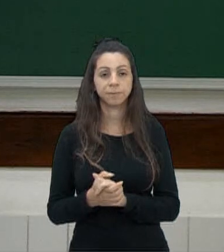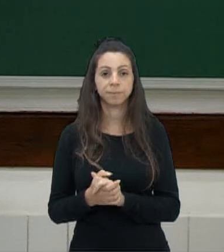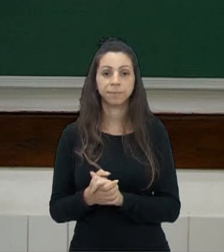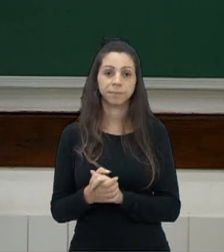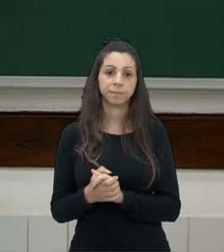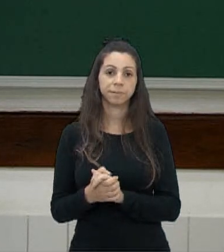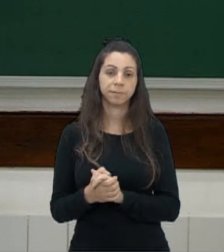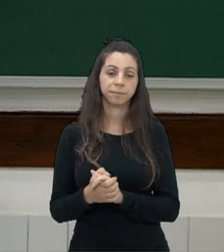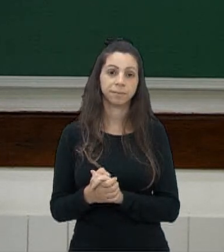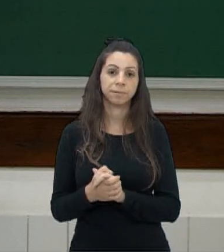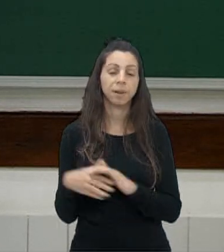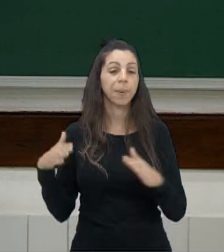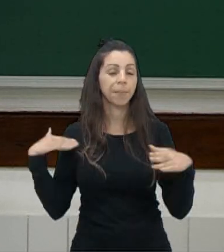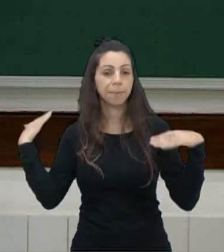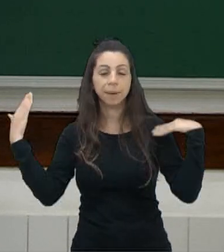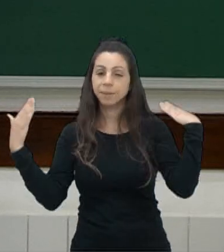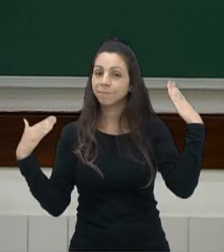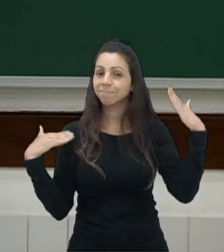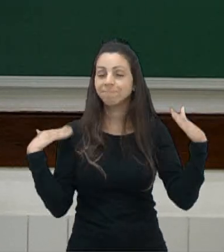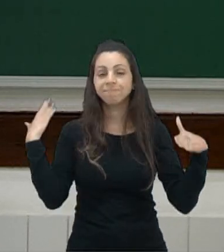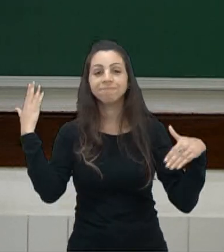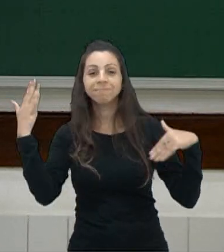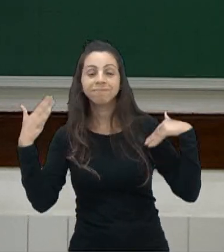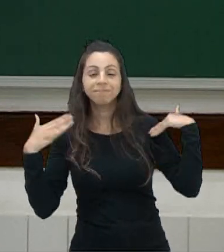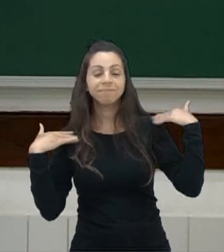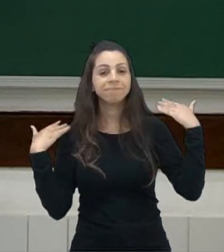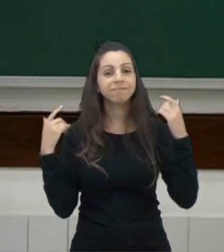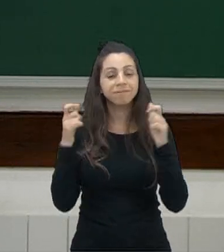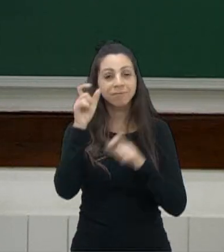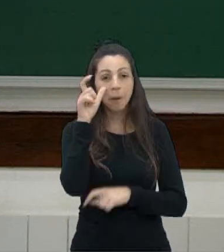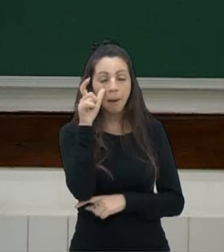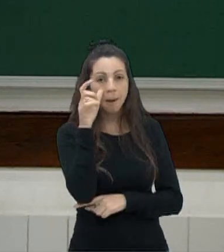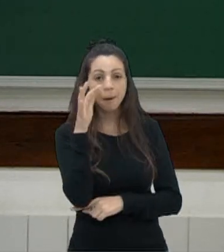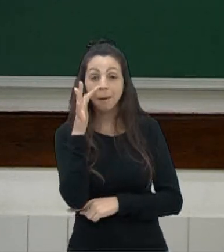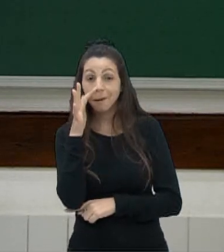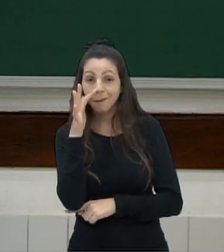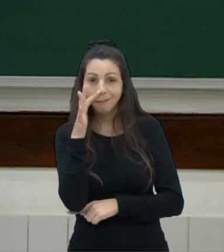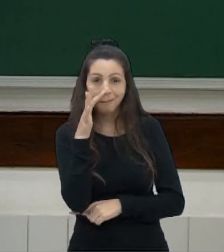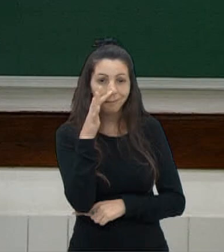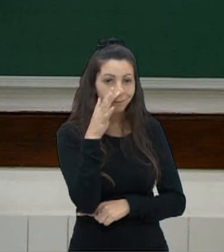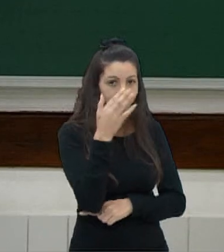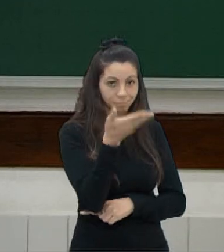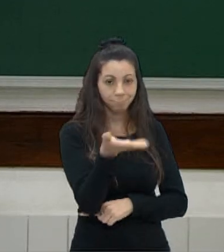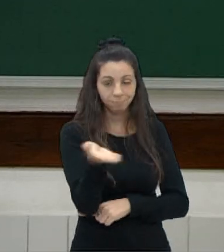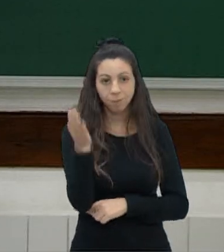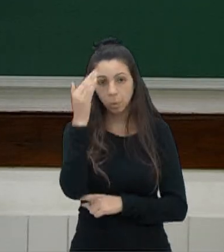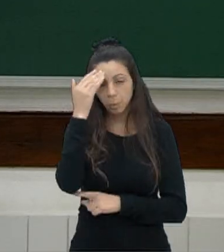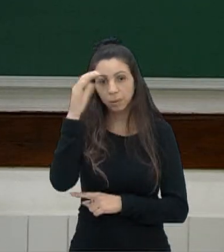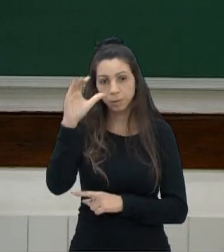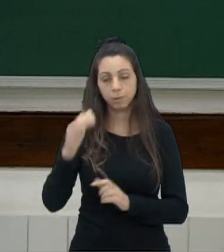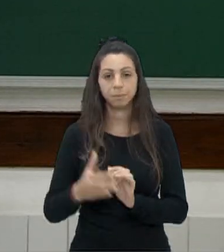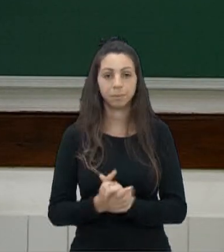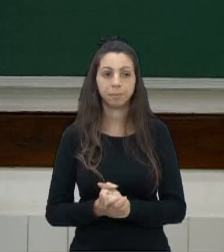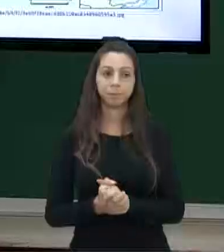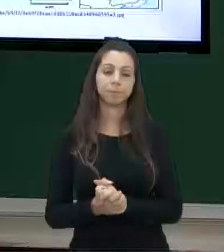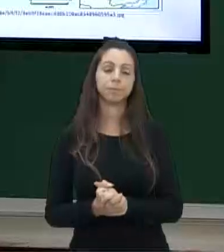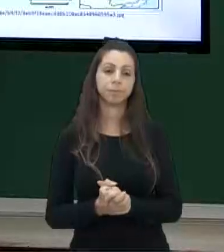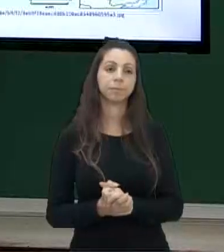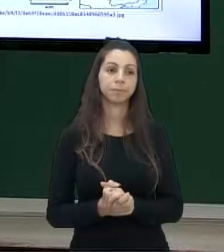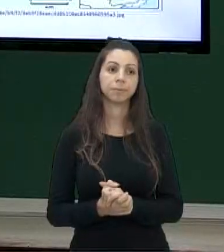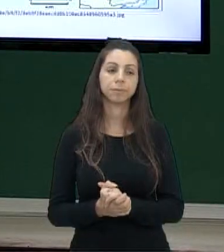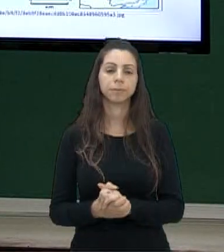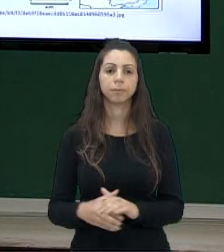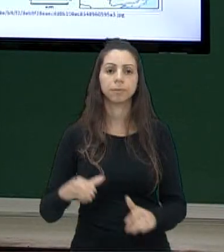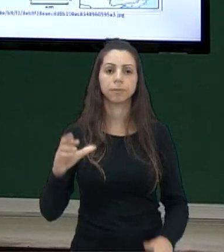de qualquer parte do Paraná que você esteja, é um passeio que vale a pena você vir a Curitiba e fazê-lo. Aqui, nos escudos